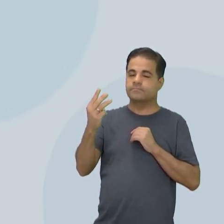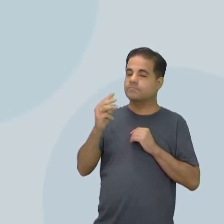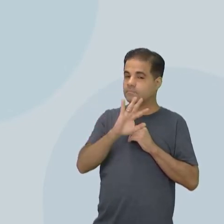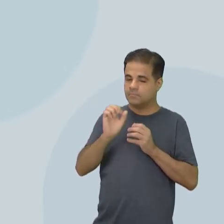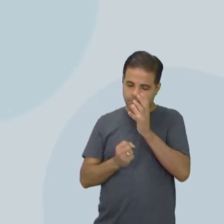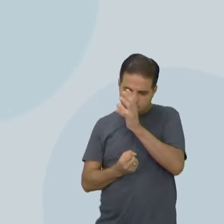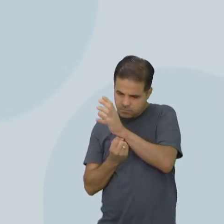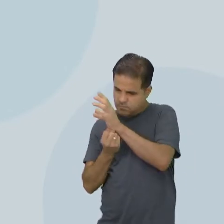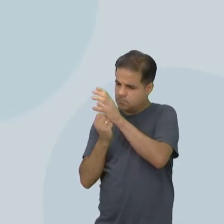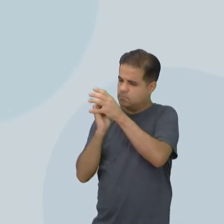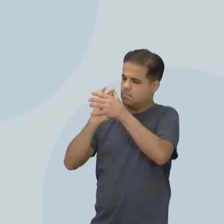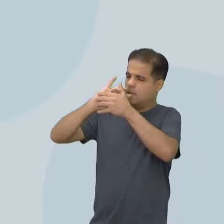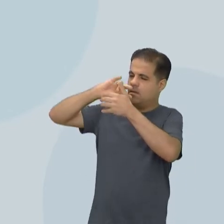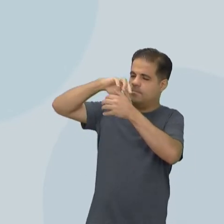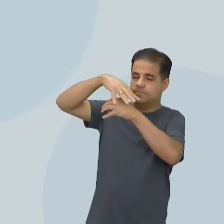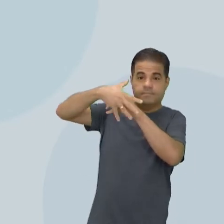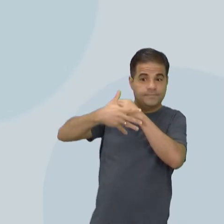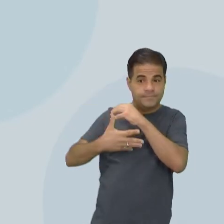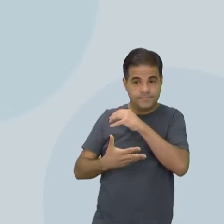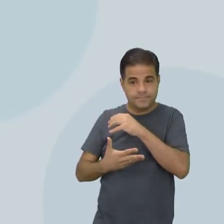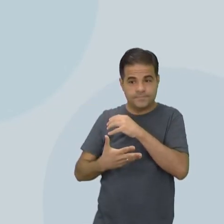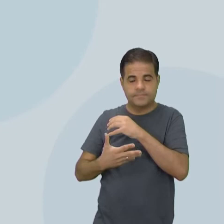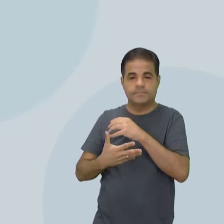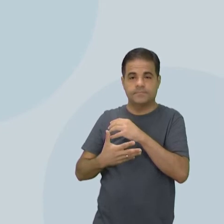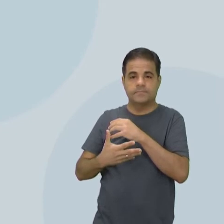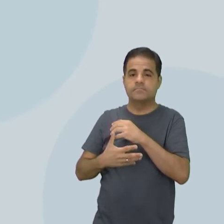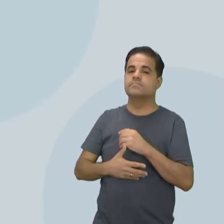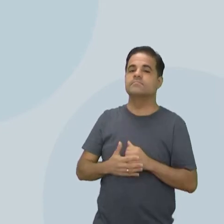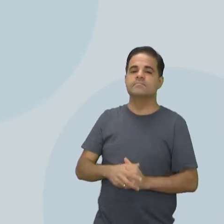Erupção vulcânica, ao menos 3.